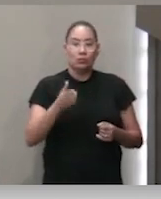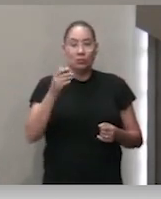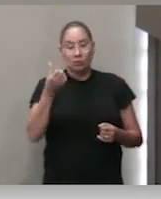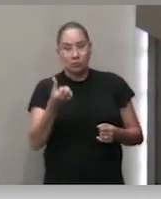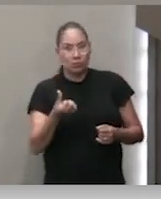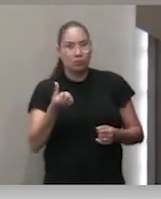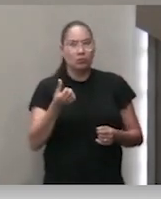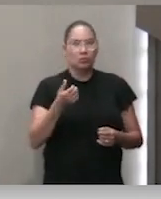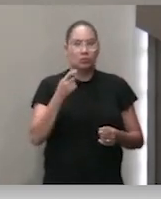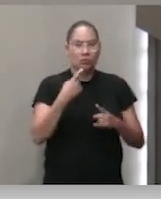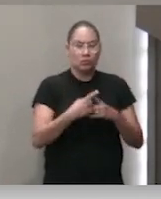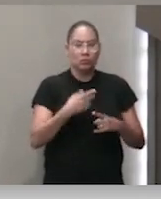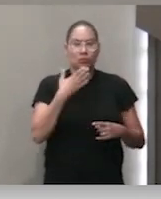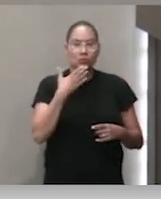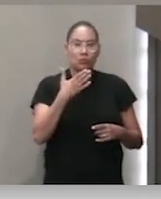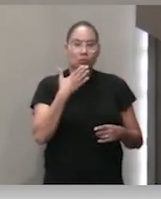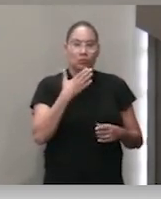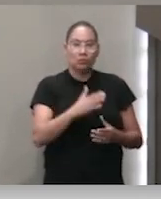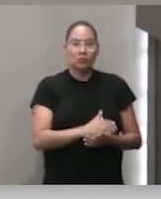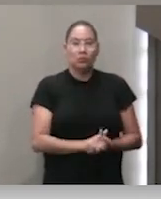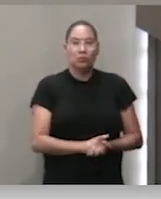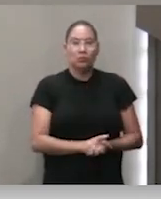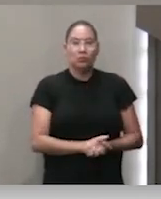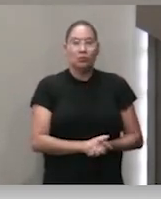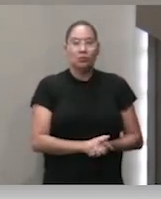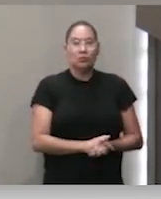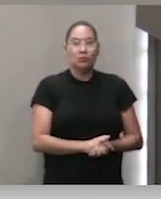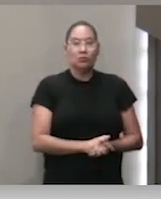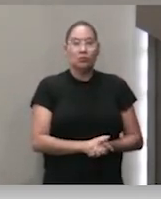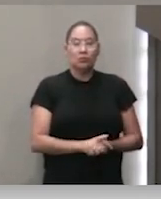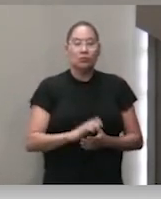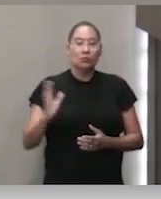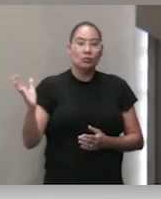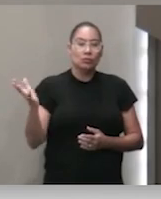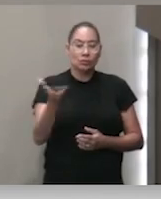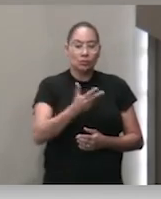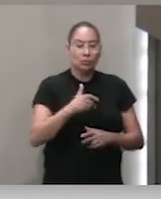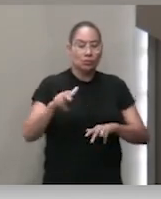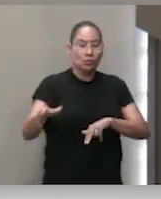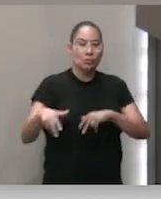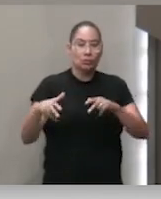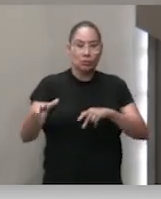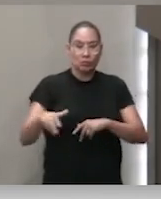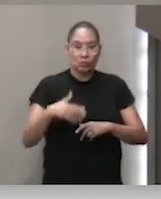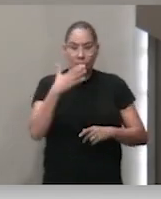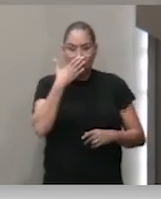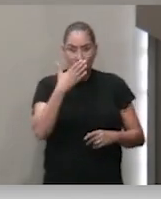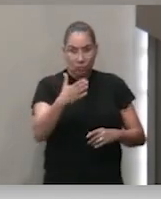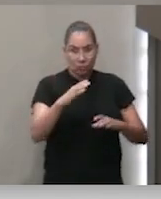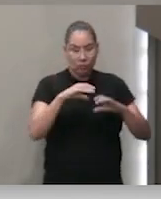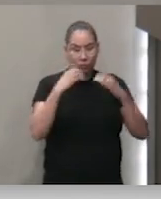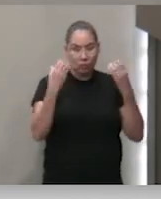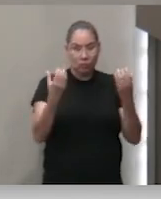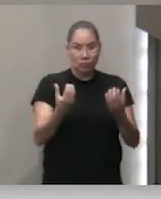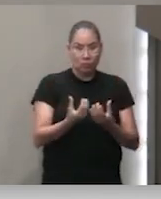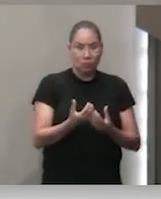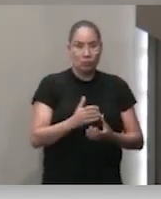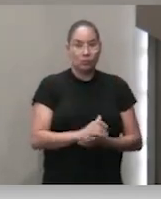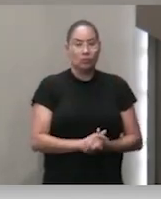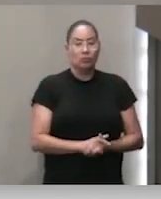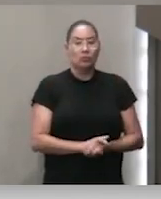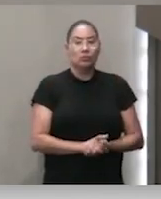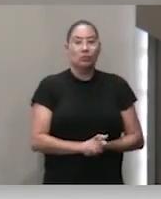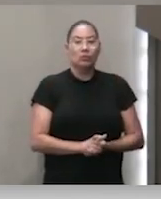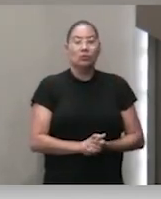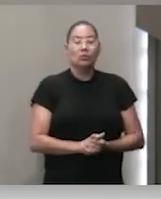todo o interior. Mais respeito, pessoal, com esse colega. Em todo o interior, em frente às comunidades. Em frente às